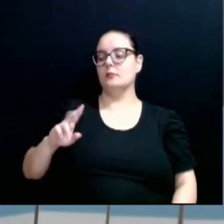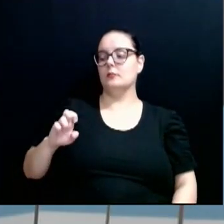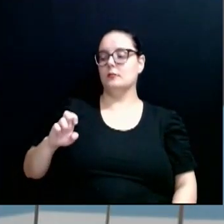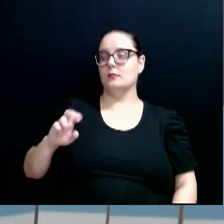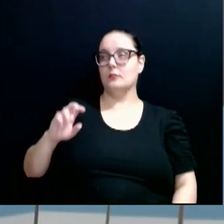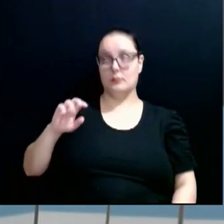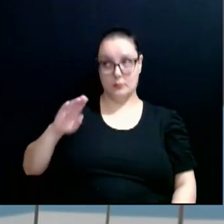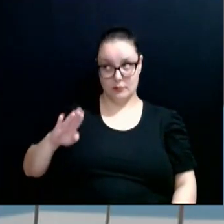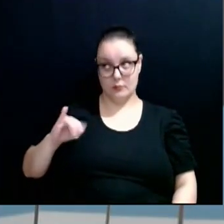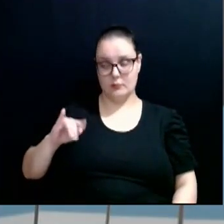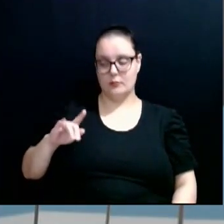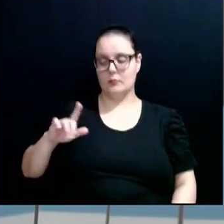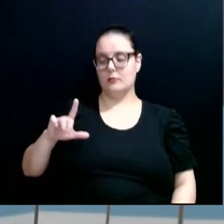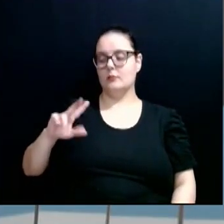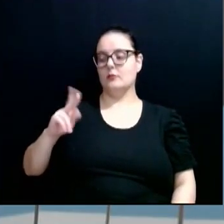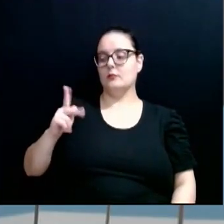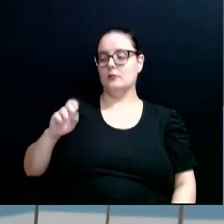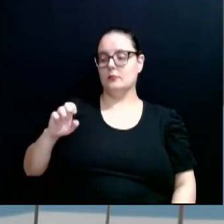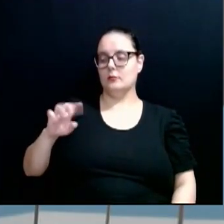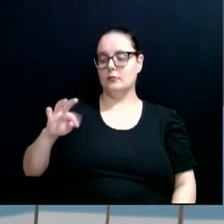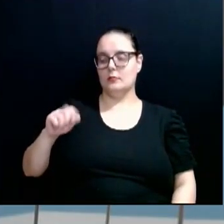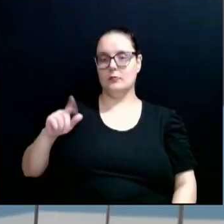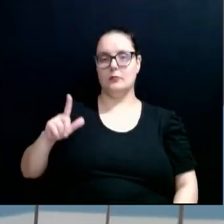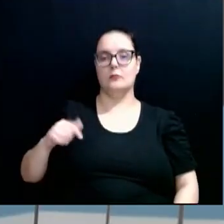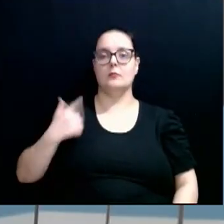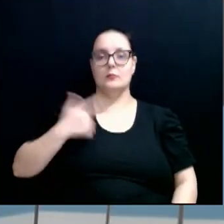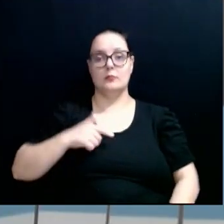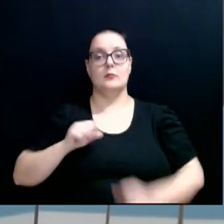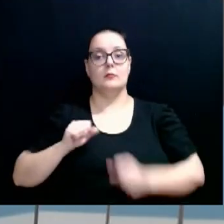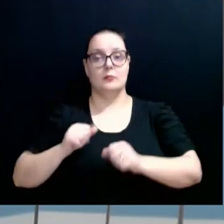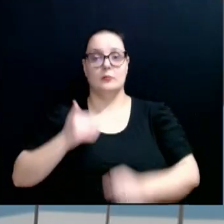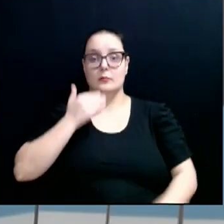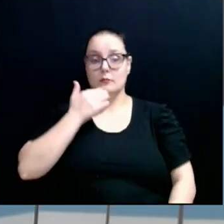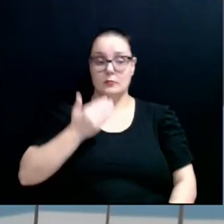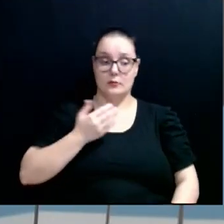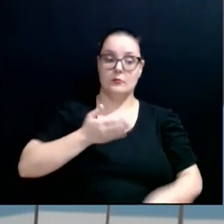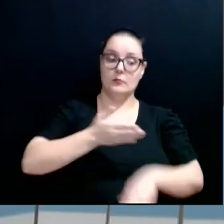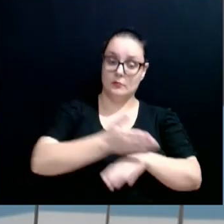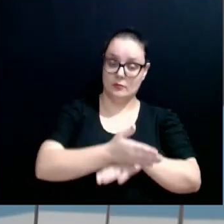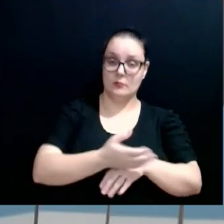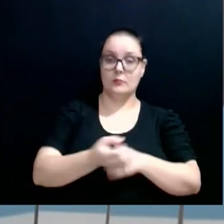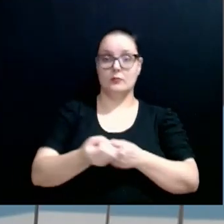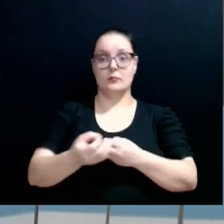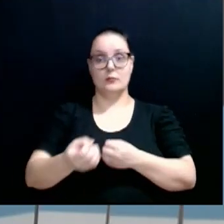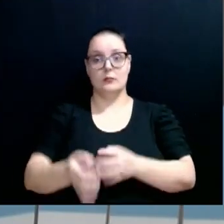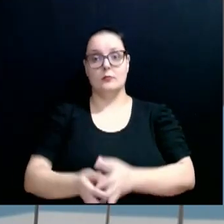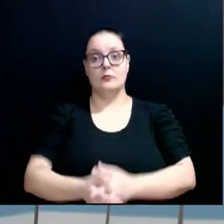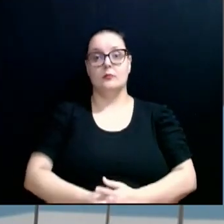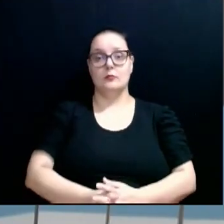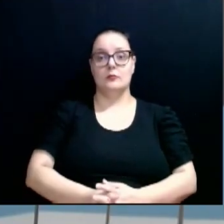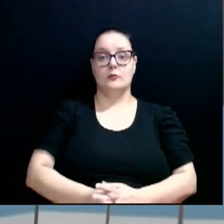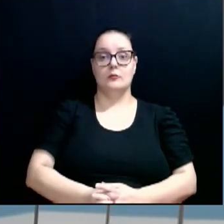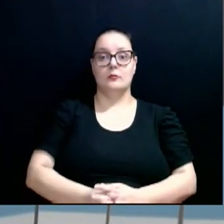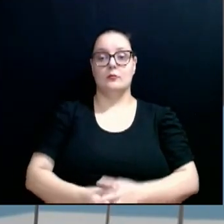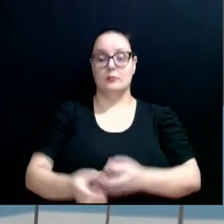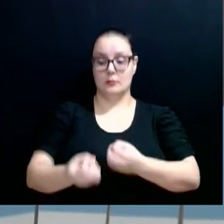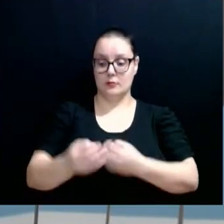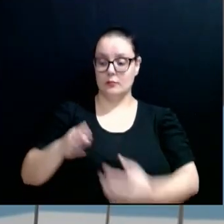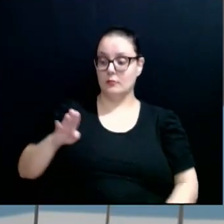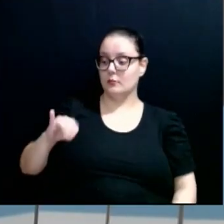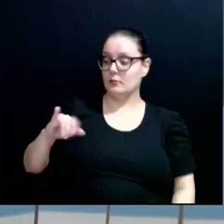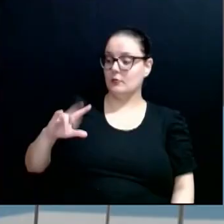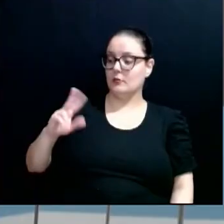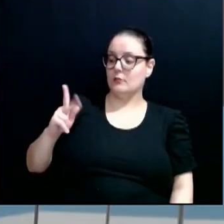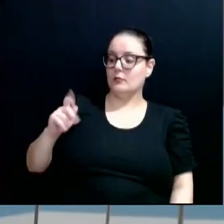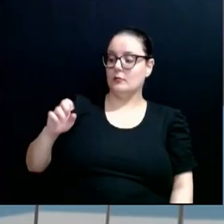pedir os dados, pedir acesso, né, ter informações aos dados da bilhetagem. Bilhetagem, para quem não sabe,